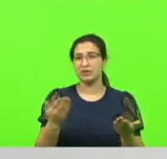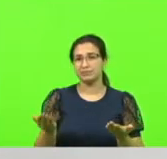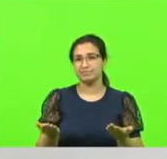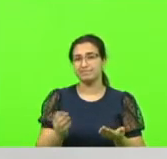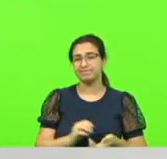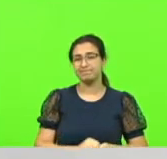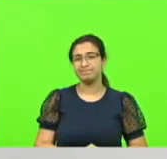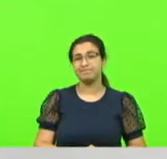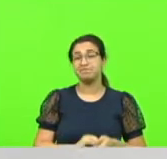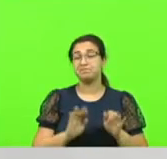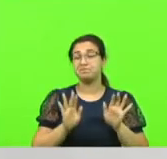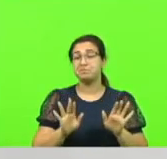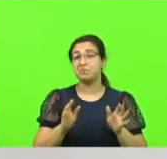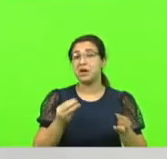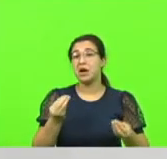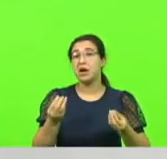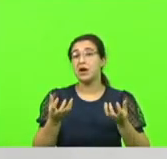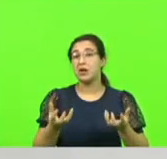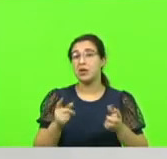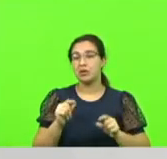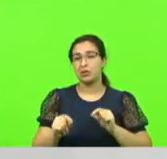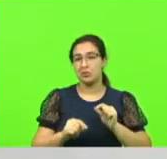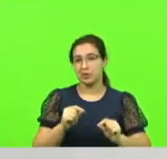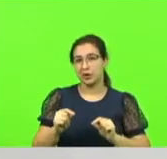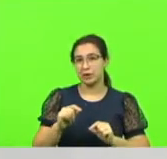Mas eu quero hoje, deputado Jerry,